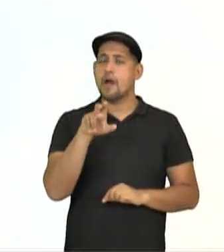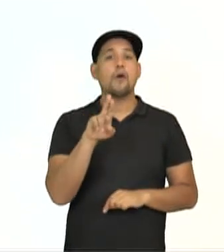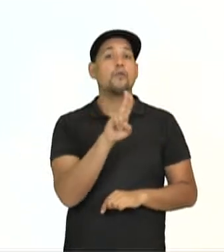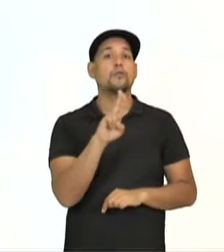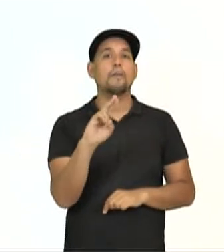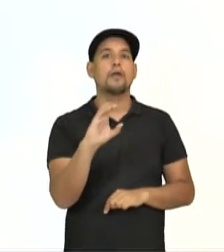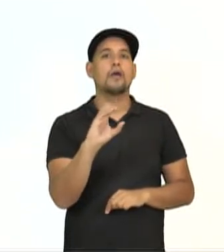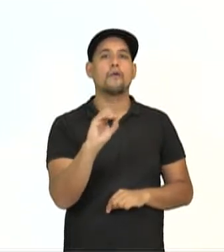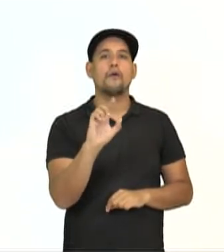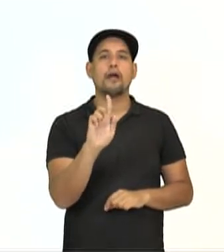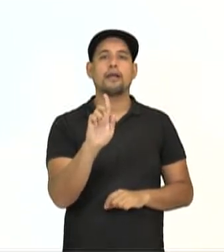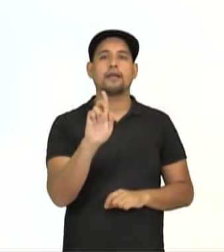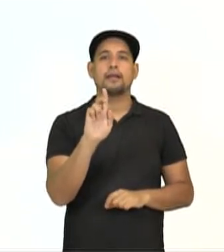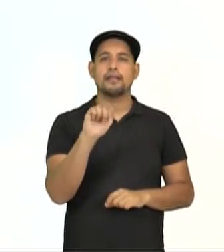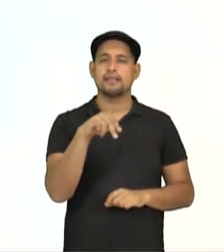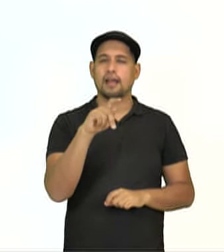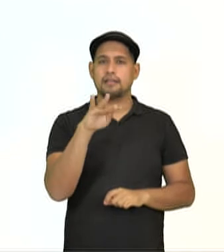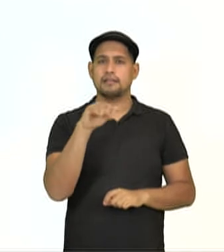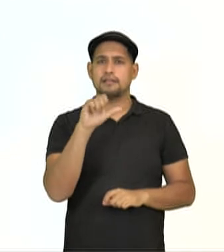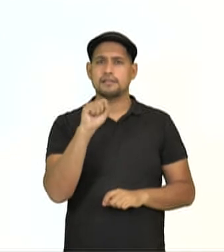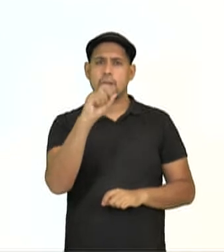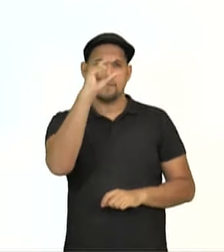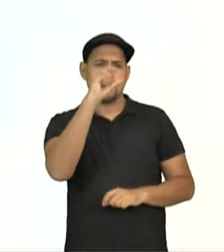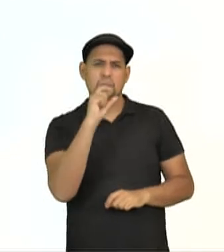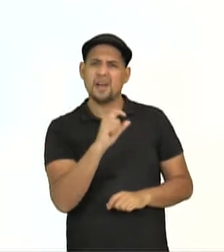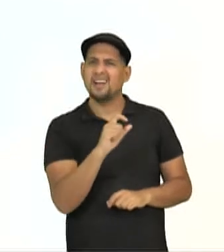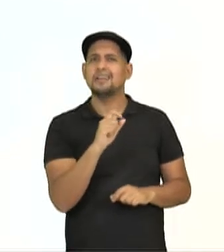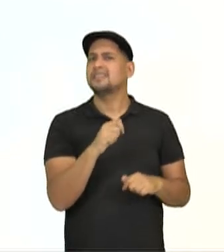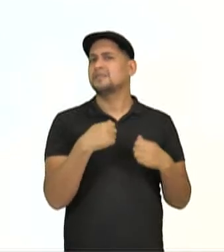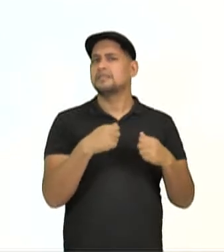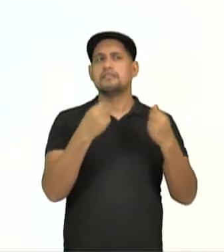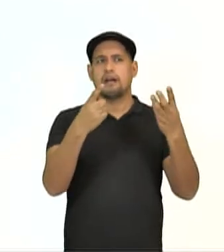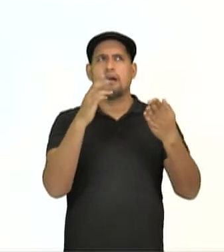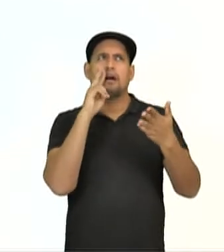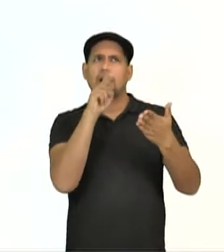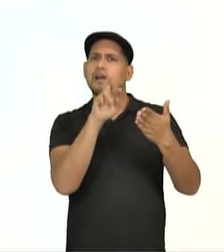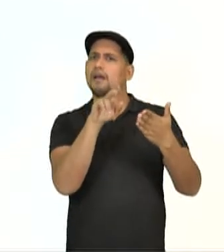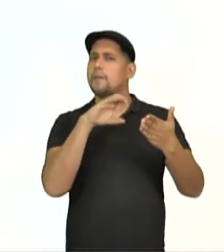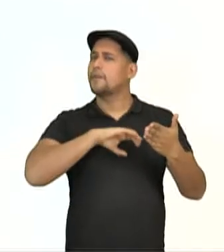você vai conseguir traduzi-las sem que eu precise ficar falando a você.